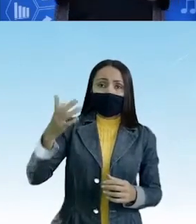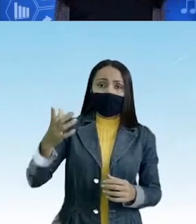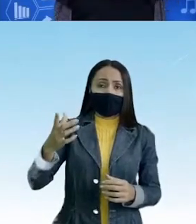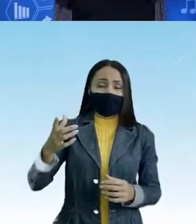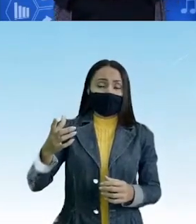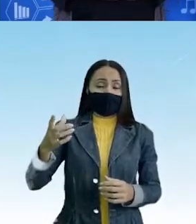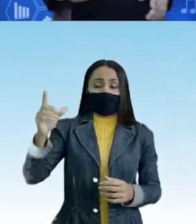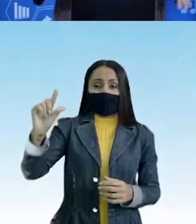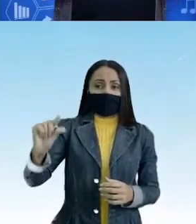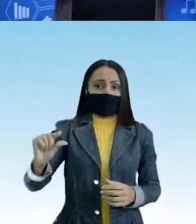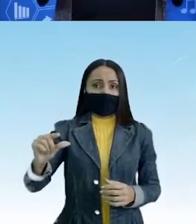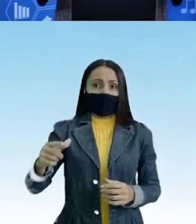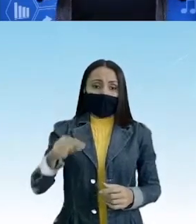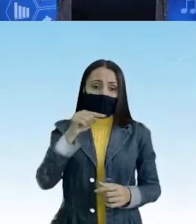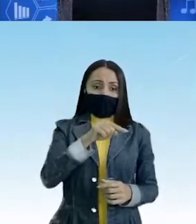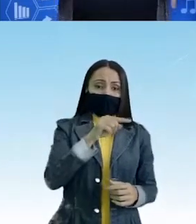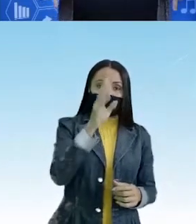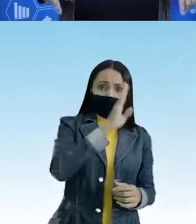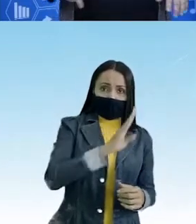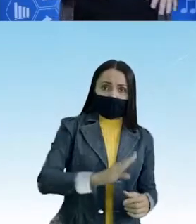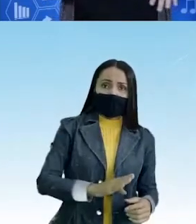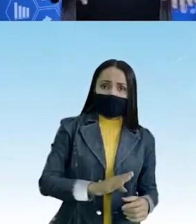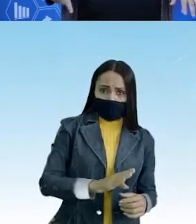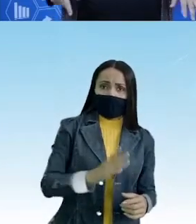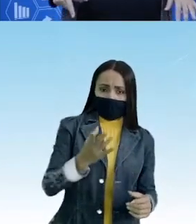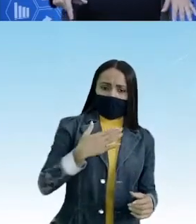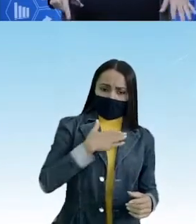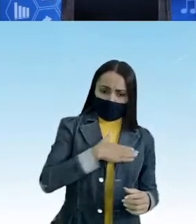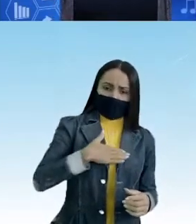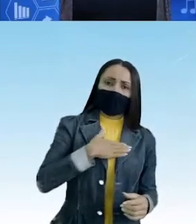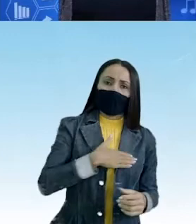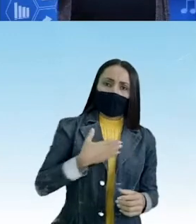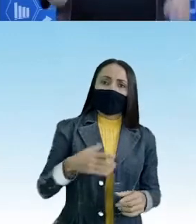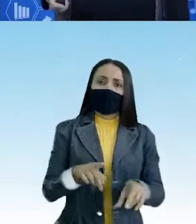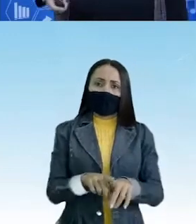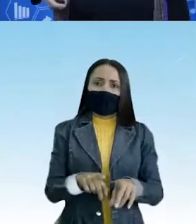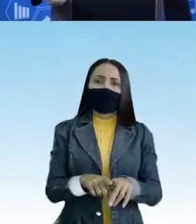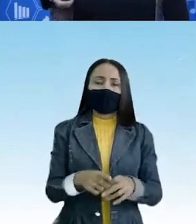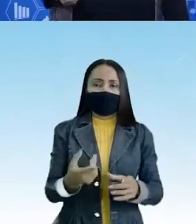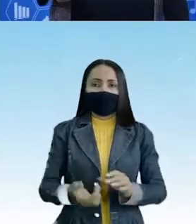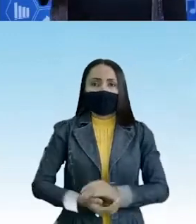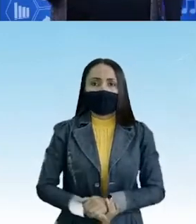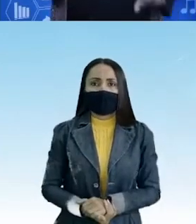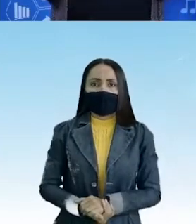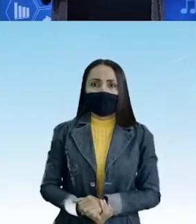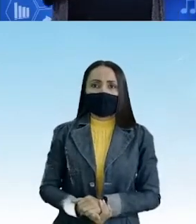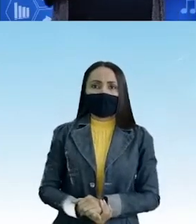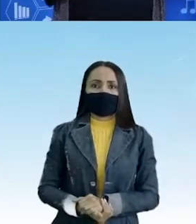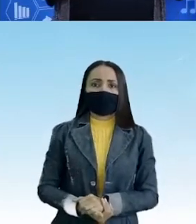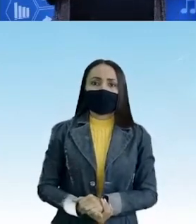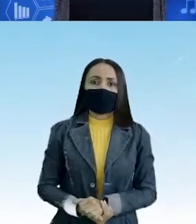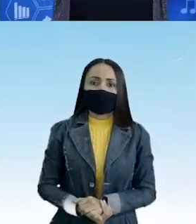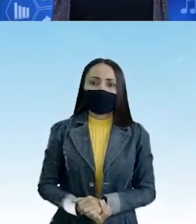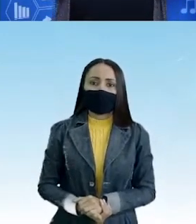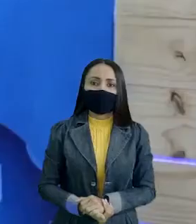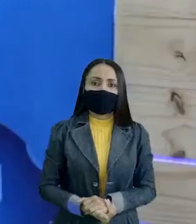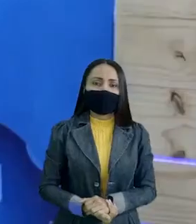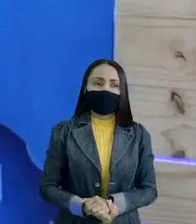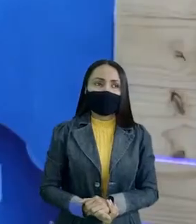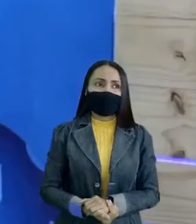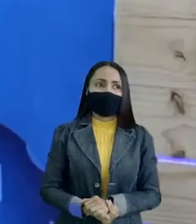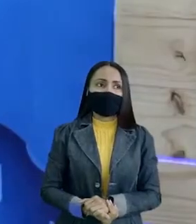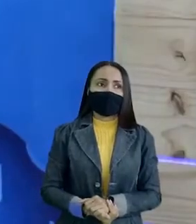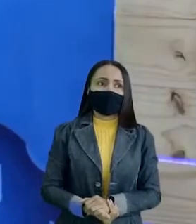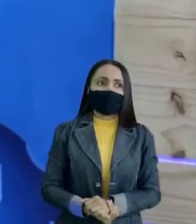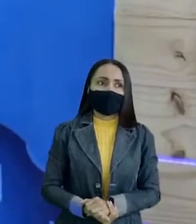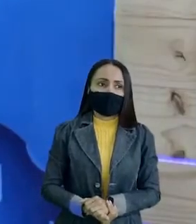América, temos muito bons, graças à América do Sul. Tomamos muito banho, graças a Deus. A higiene e tudo, tá, meus amores? Portanto, não reclame